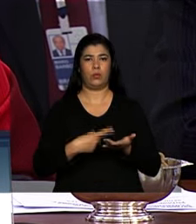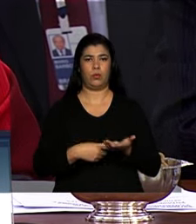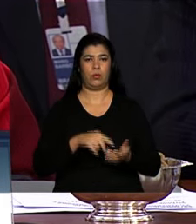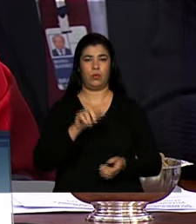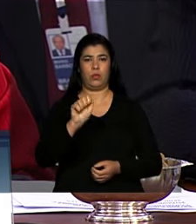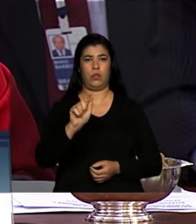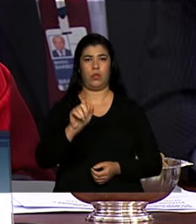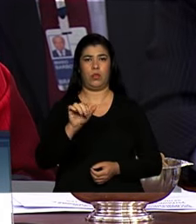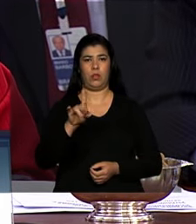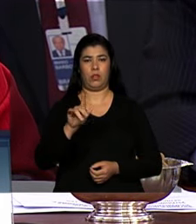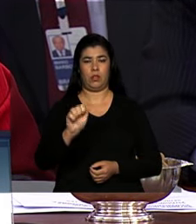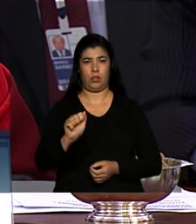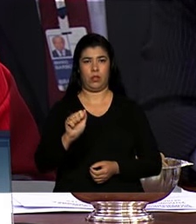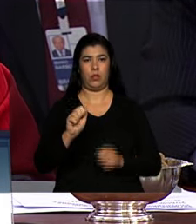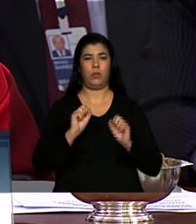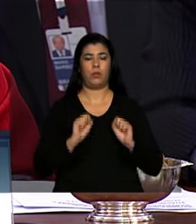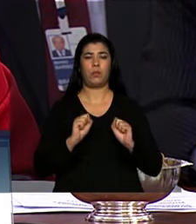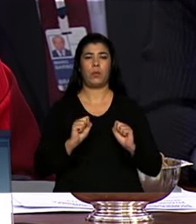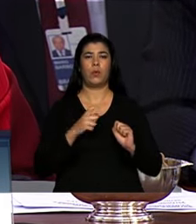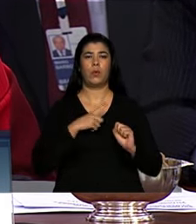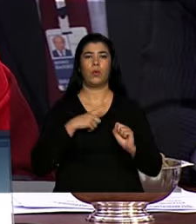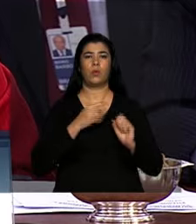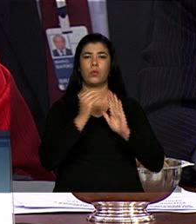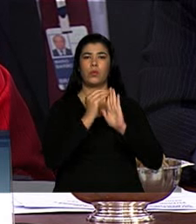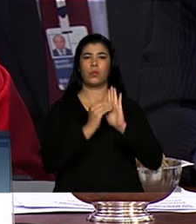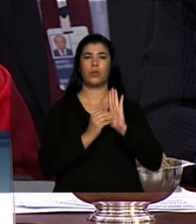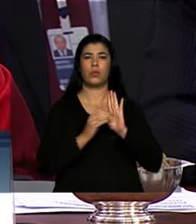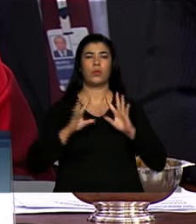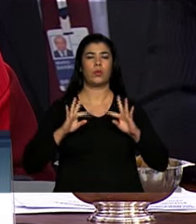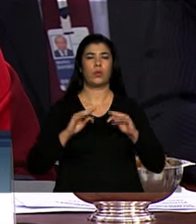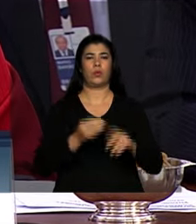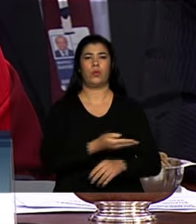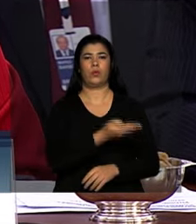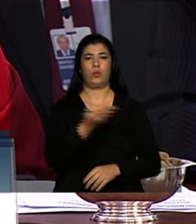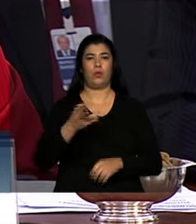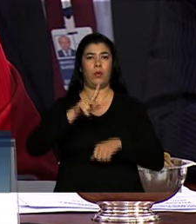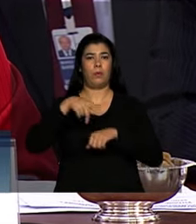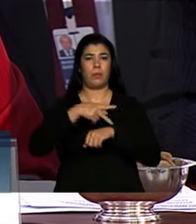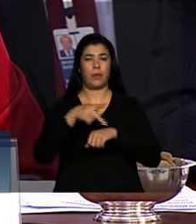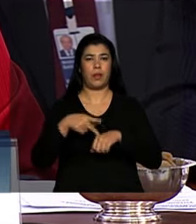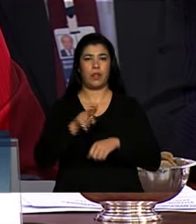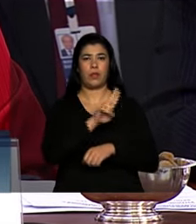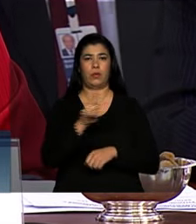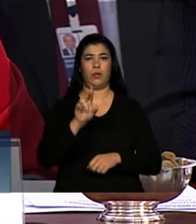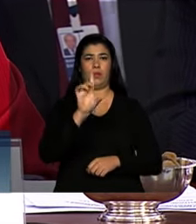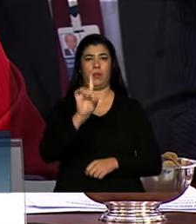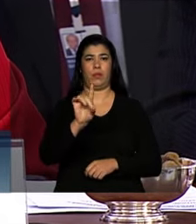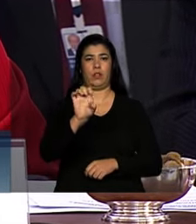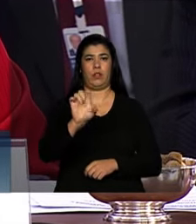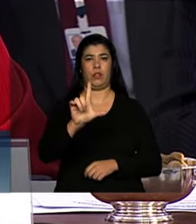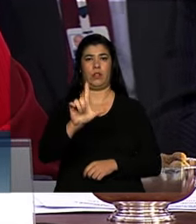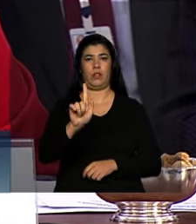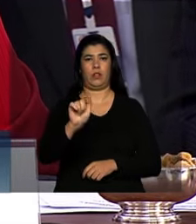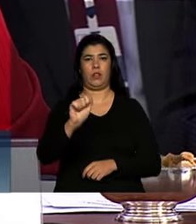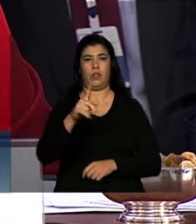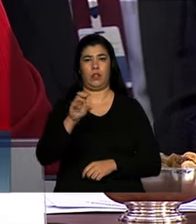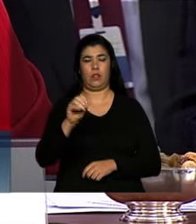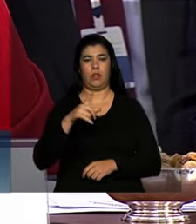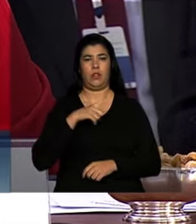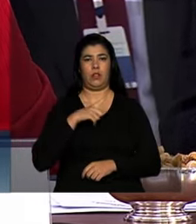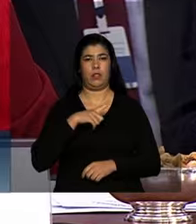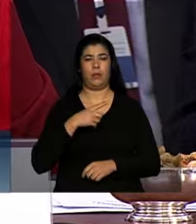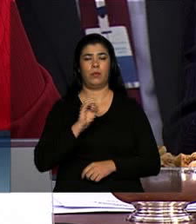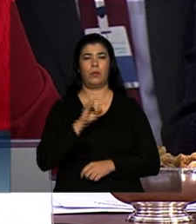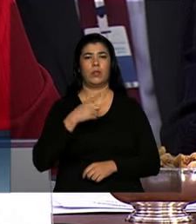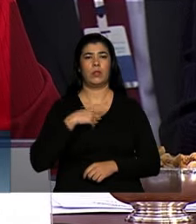foi circulado a todas as delegações. Caso não haja comentários a